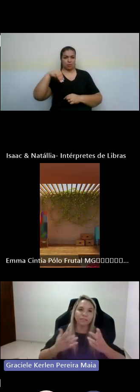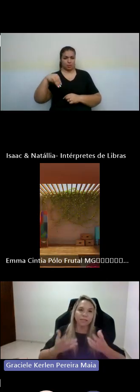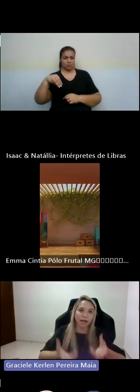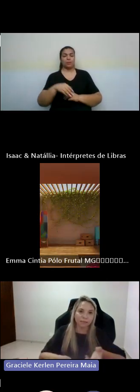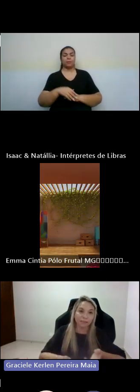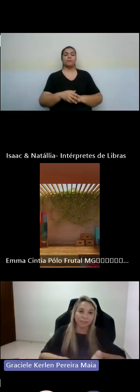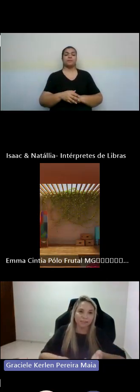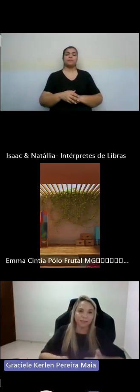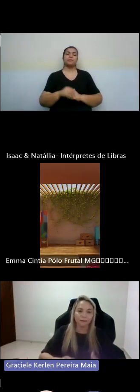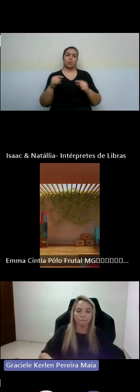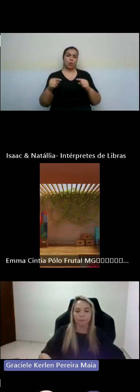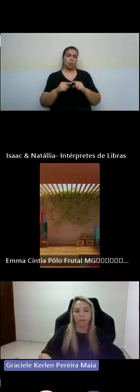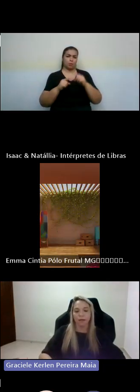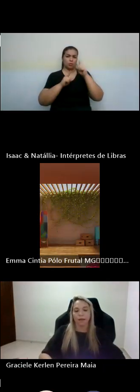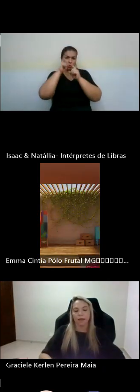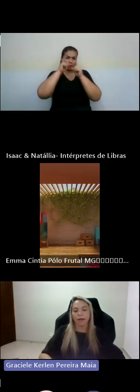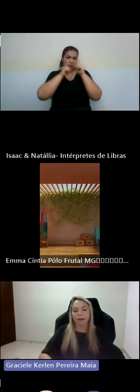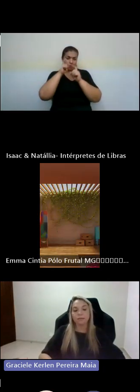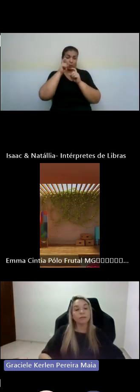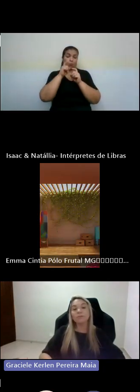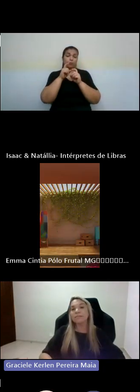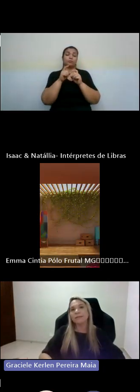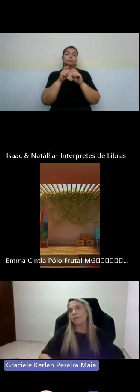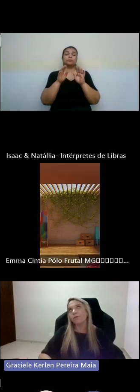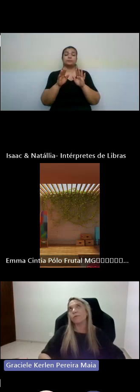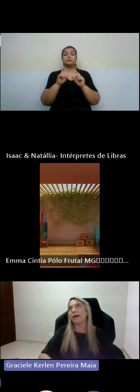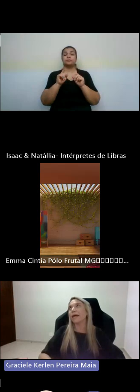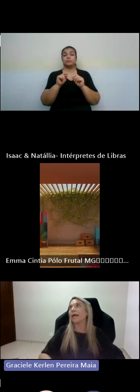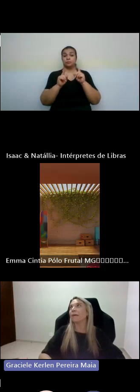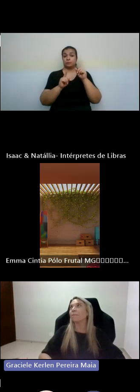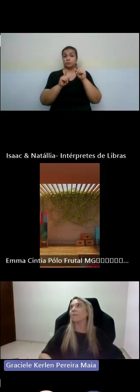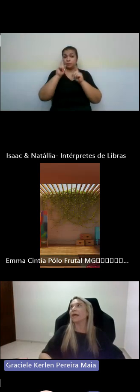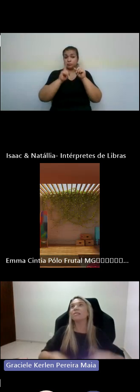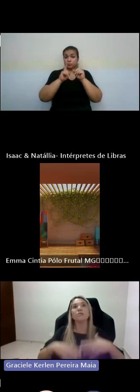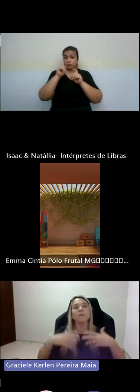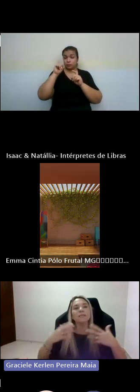expressões faciais em si, elas não são